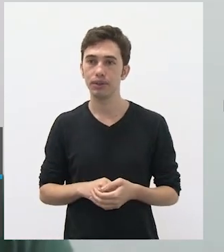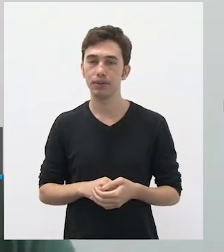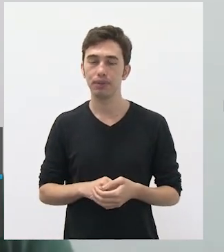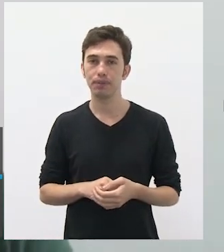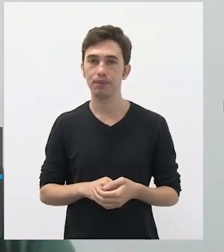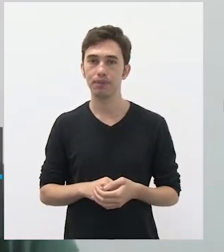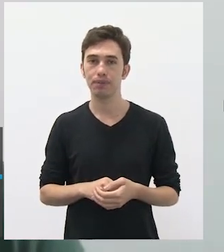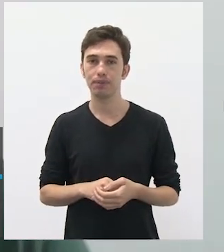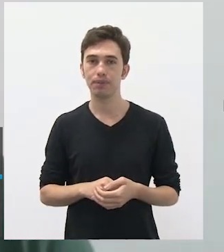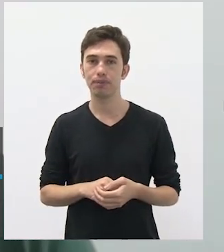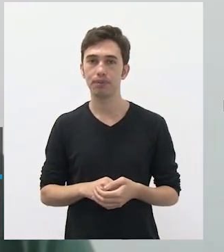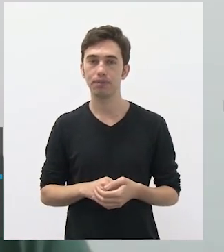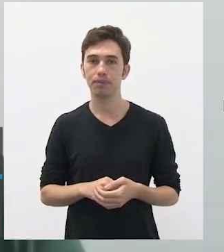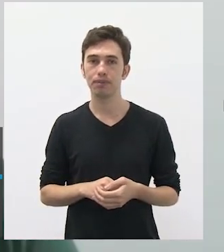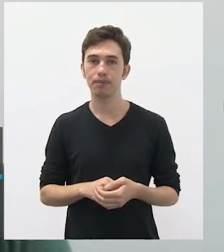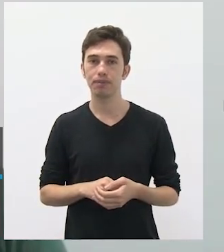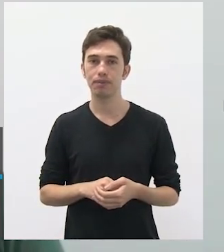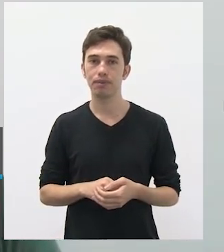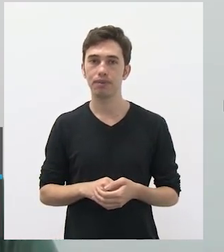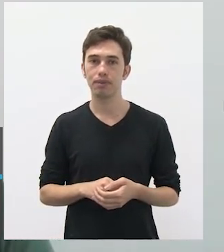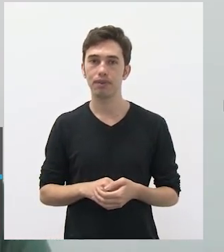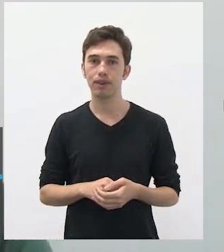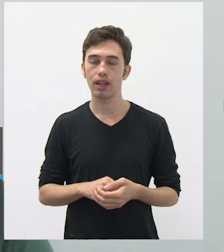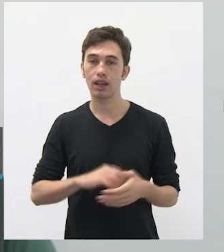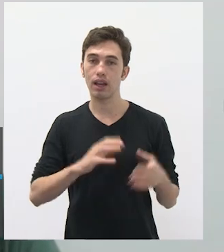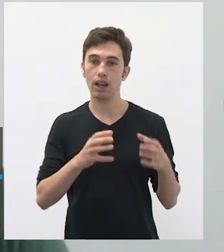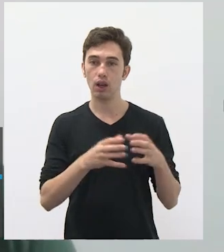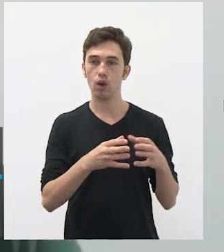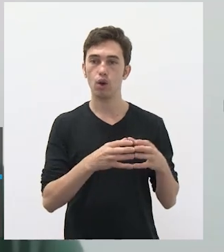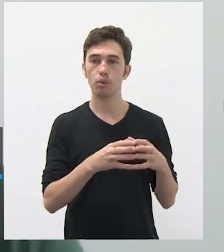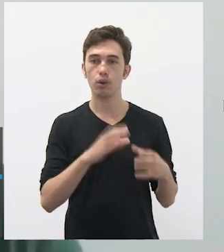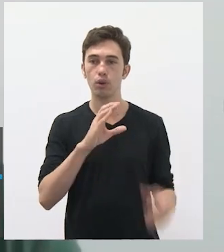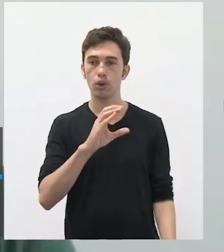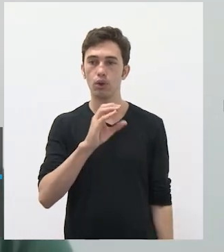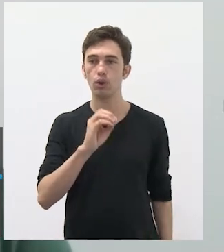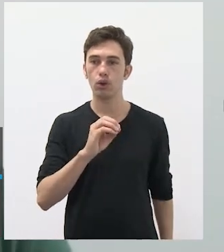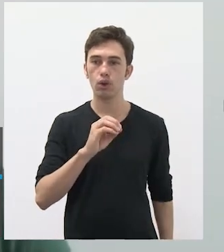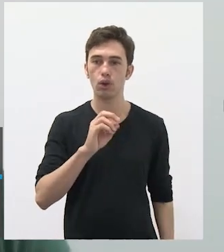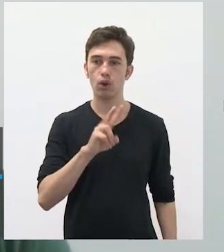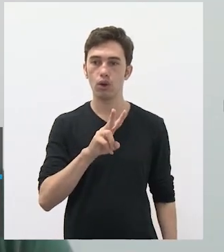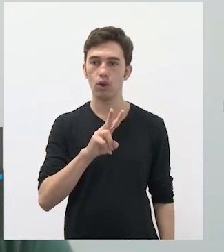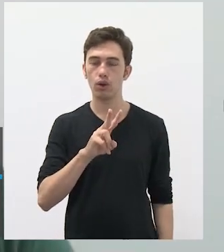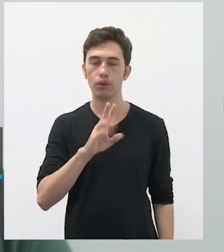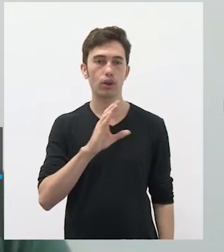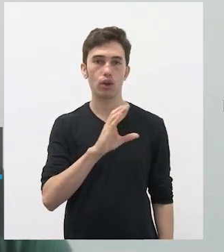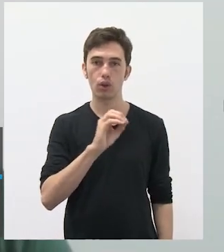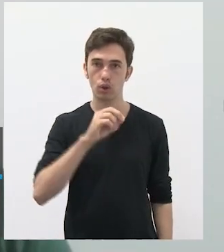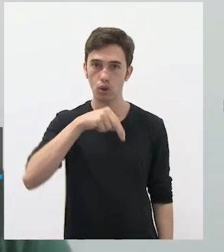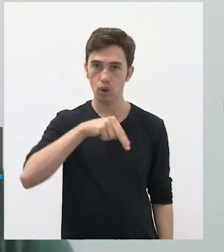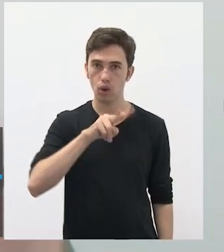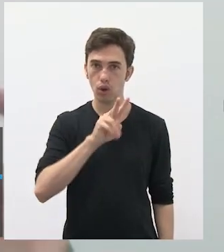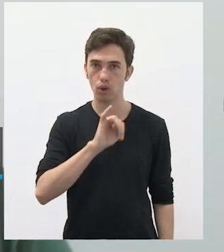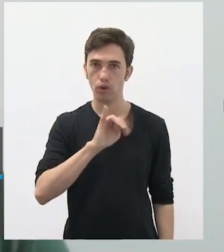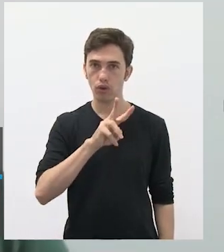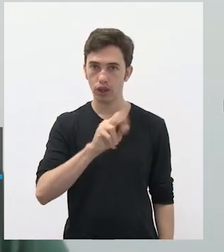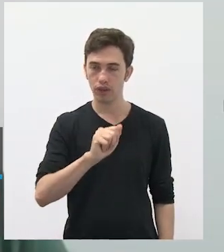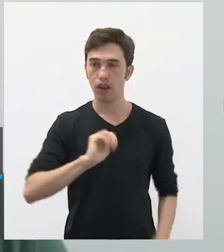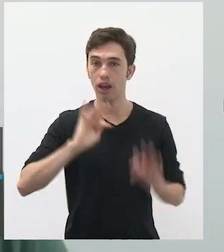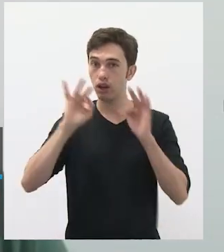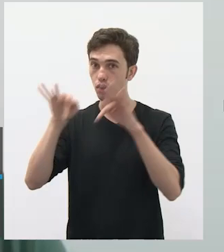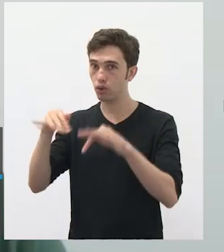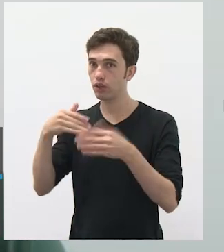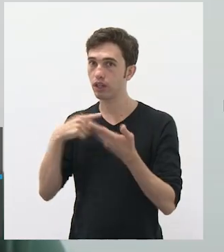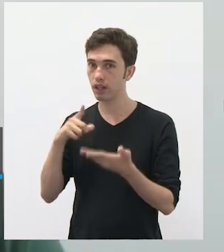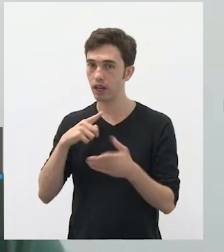E quero lembrar que a turma do Conviva fez um material muito bacana, lá no final do último slide tem o QR Code, aponta o